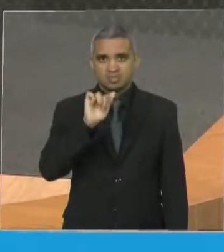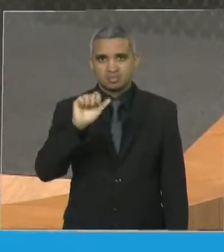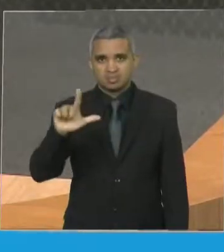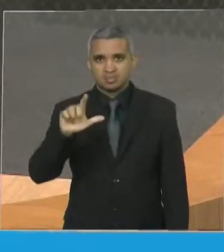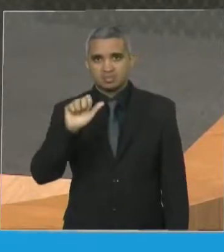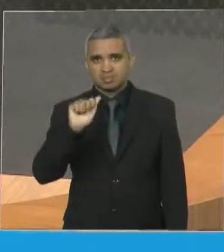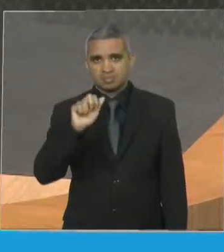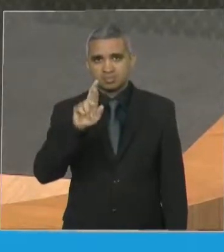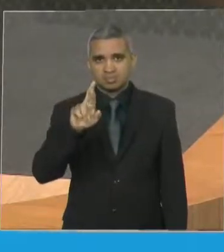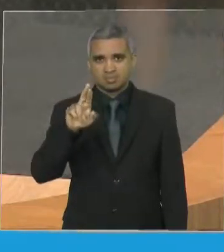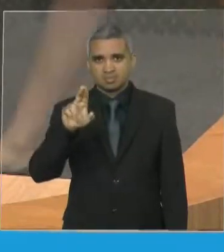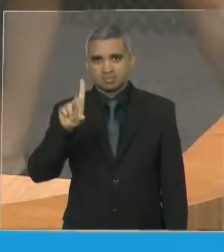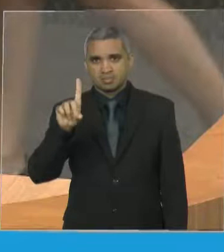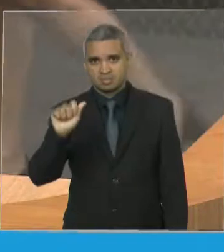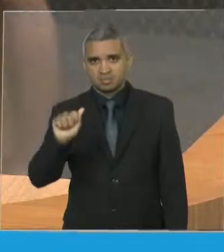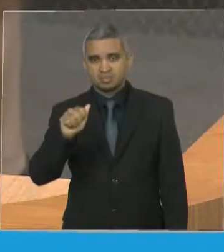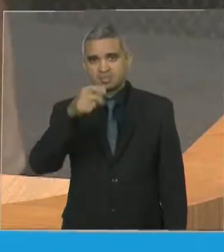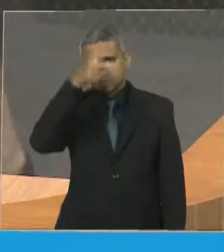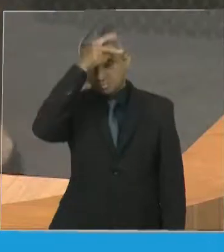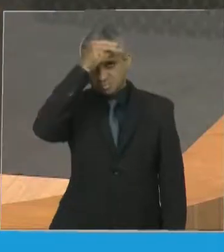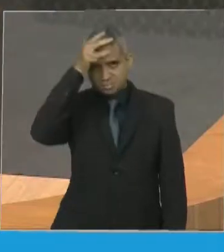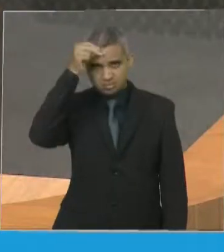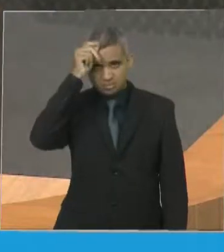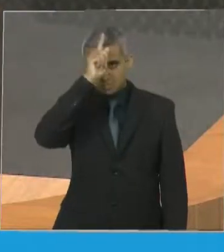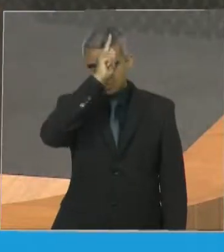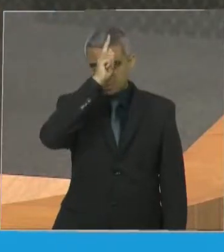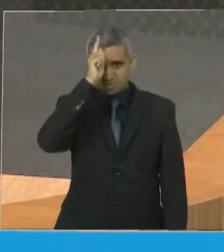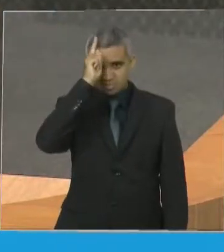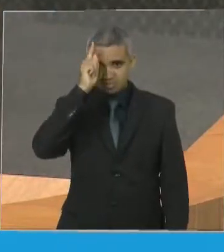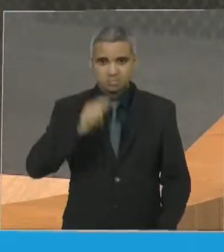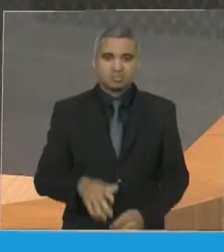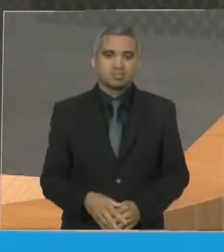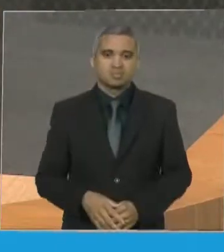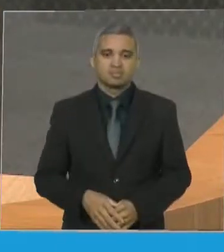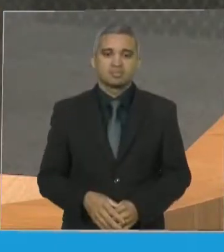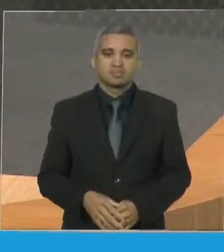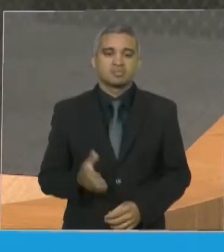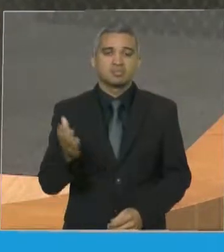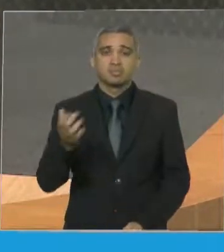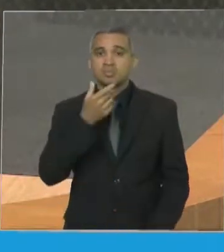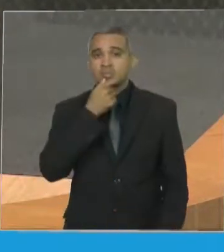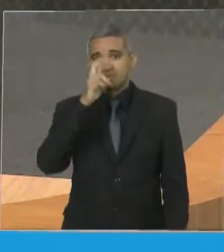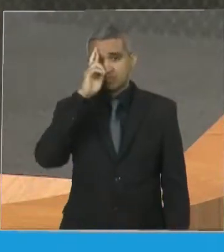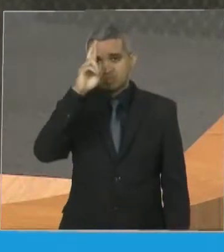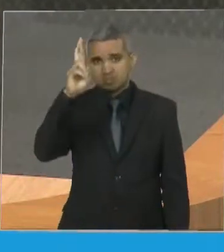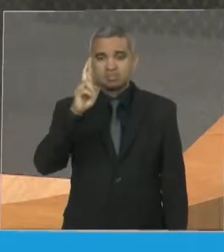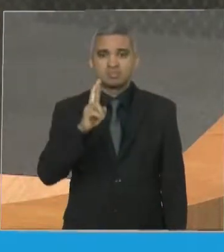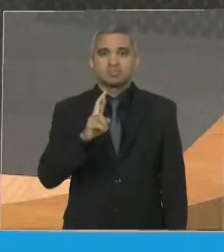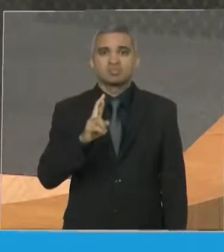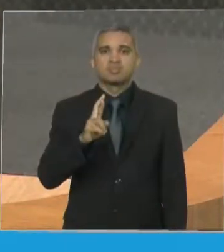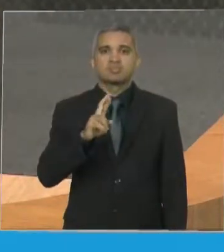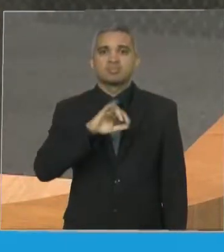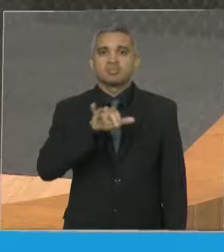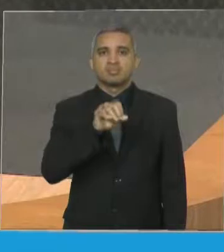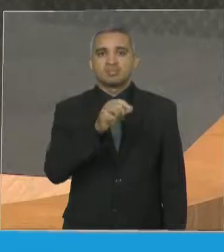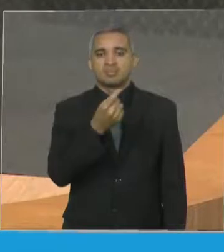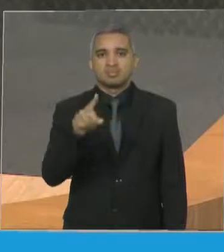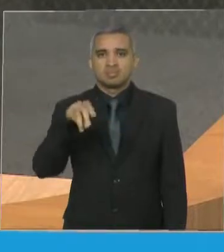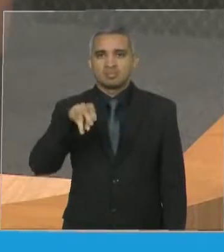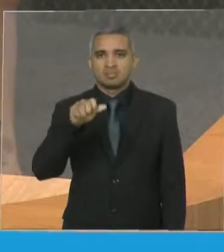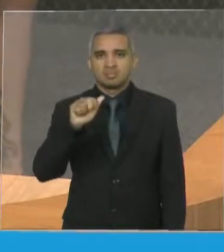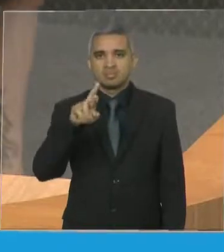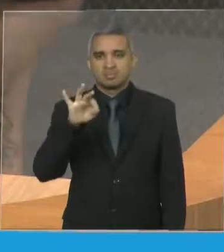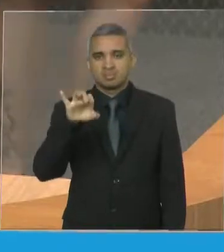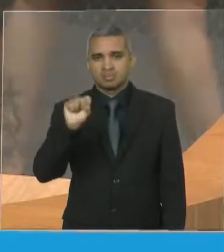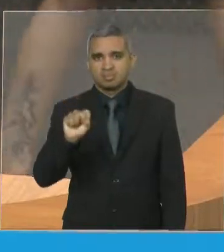de Grajaú. Excelentíssimo senhor João Batista Martins, superintendente do SEBRAE. E o aspirante